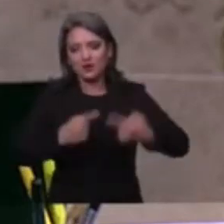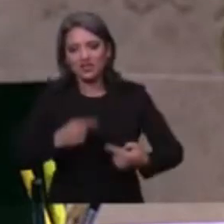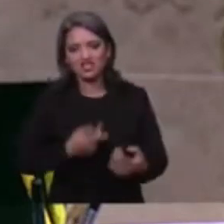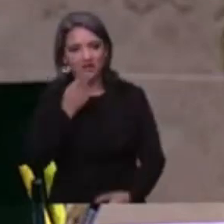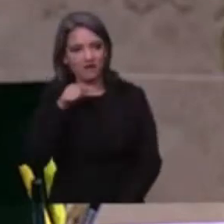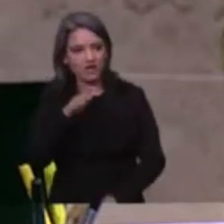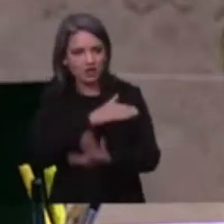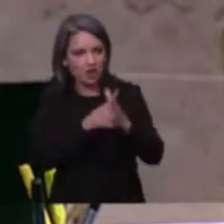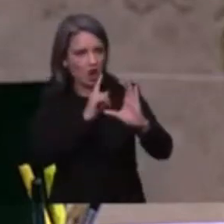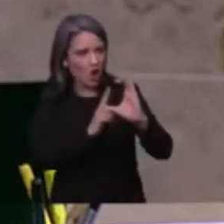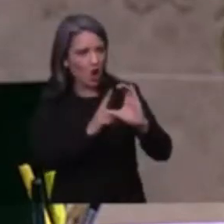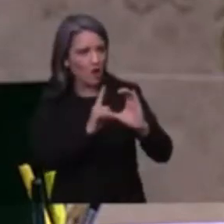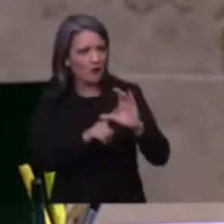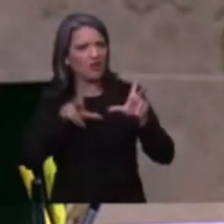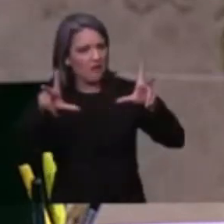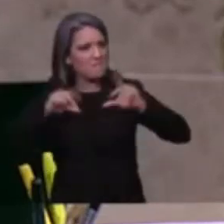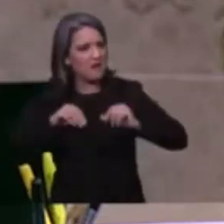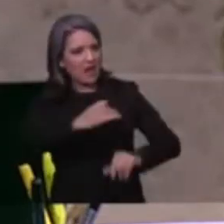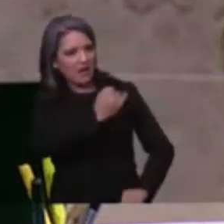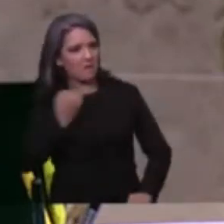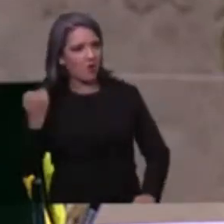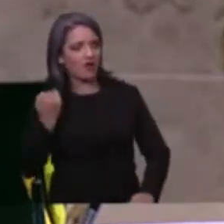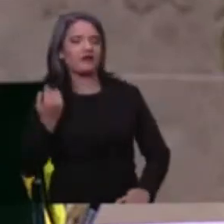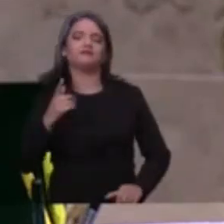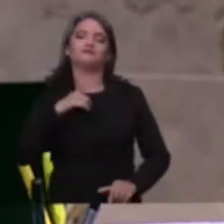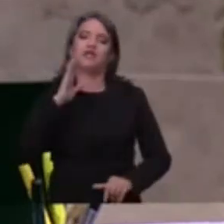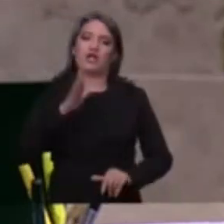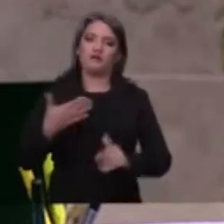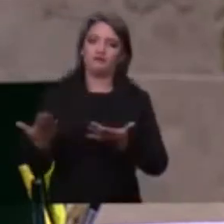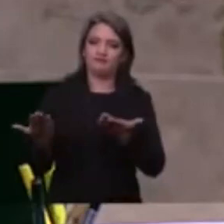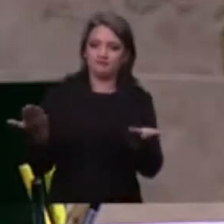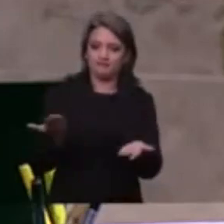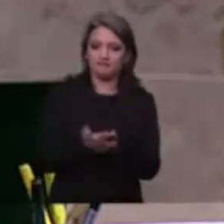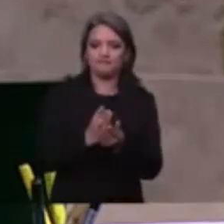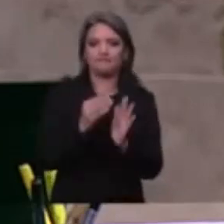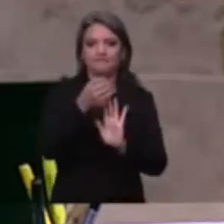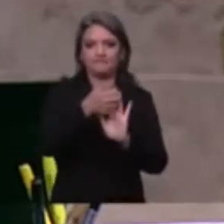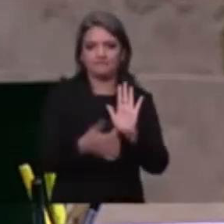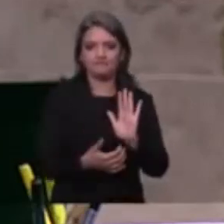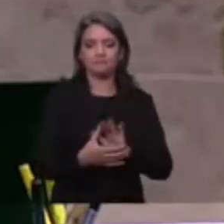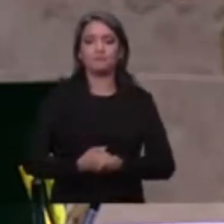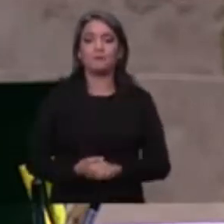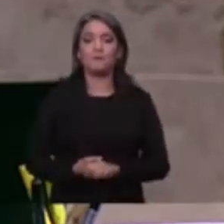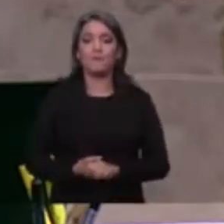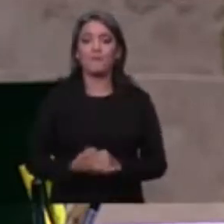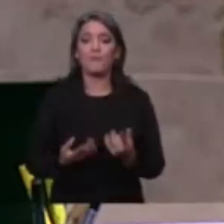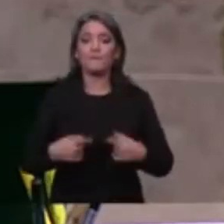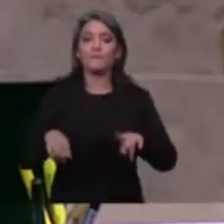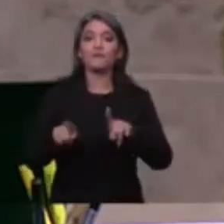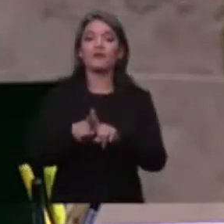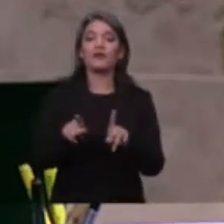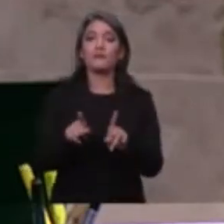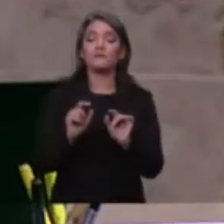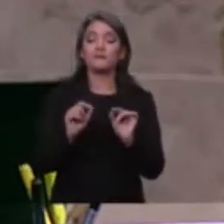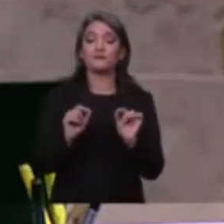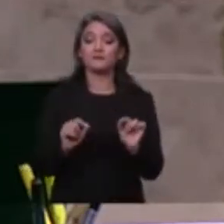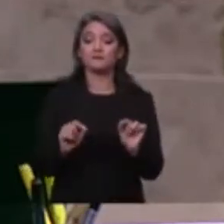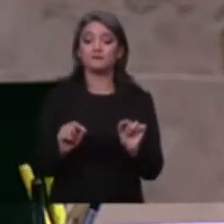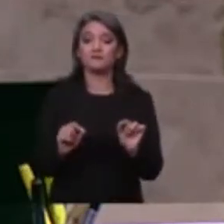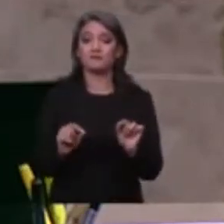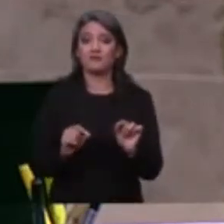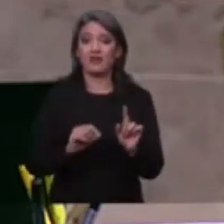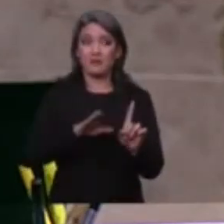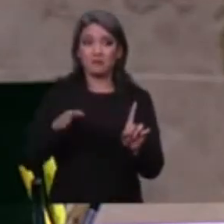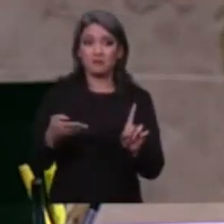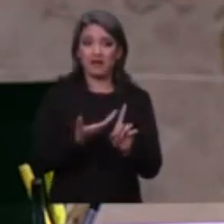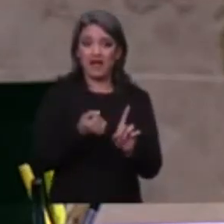morrer", isso consta as folhas 914 dos autos. Ainda inviável se cogitar que